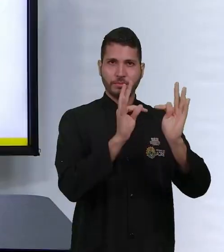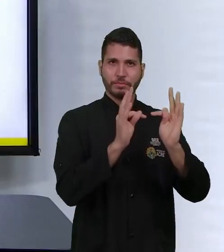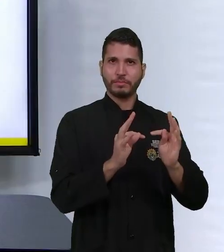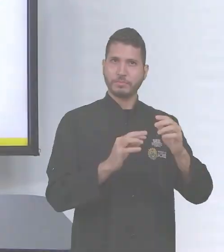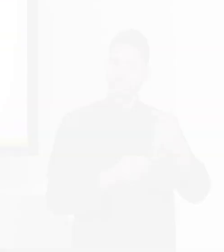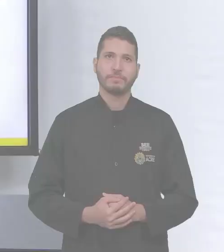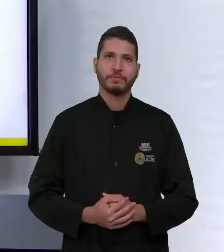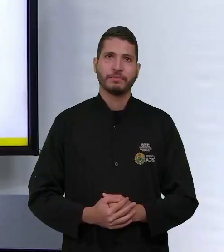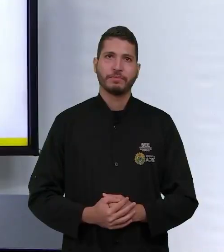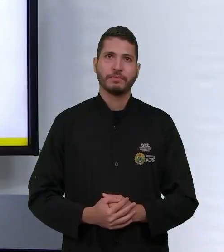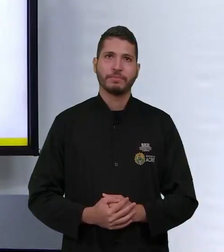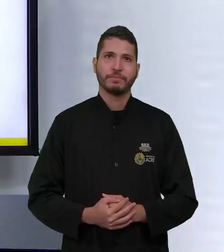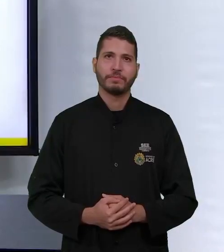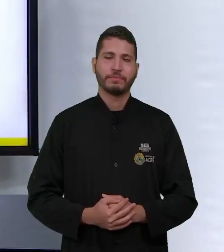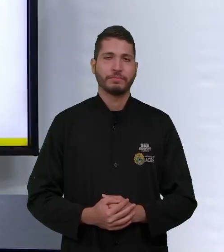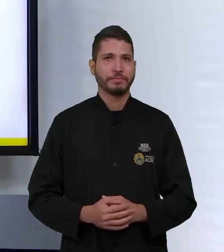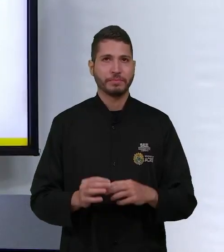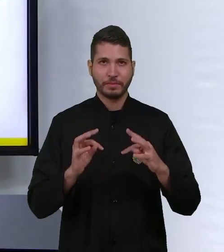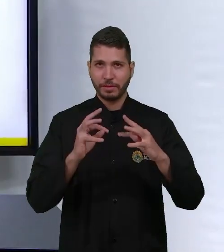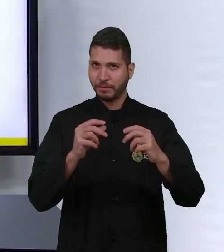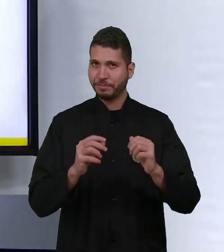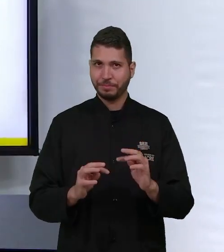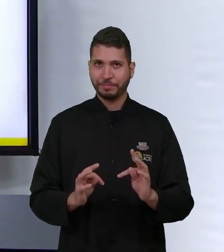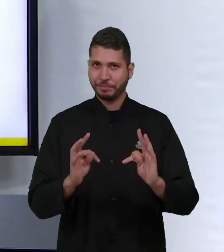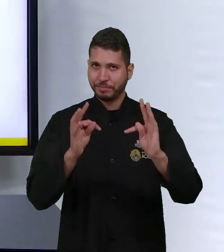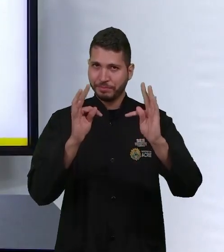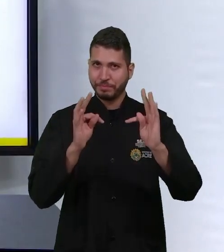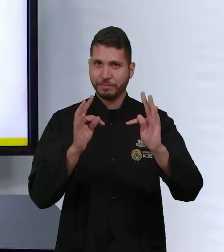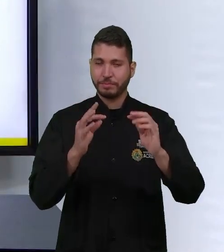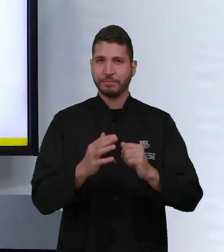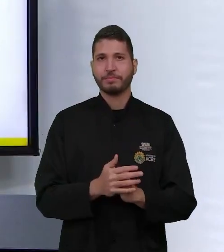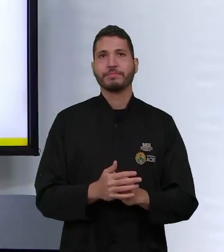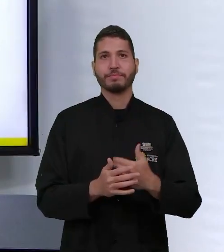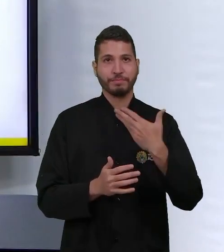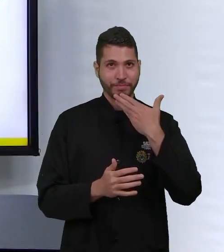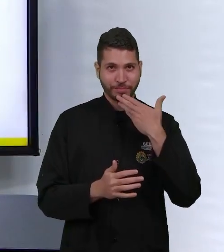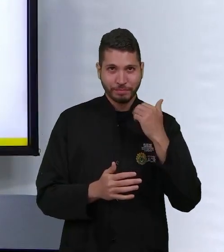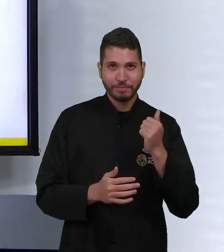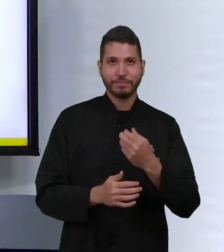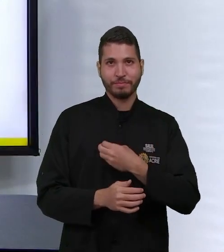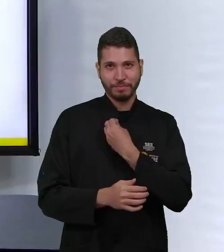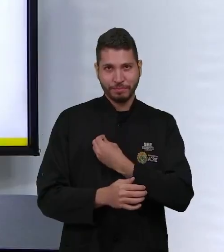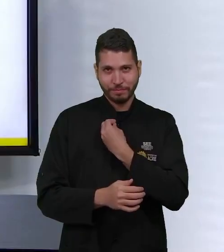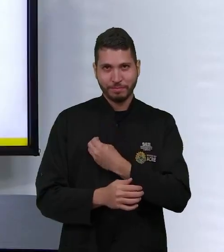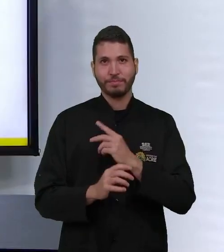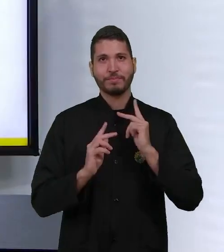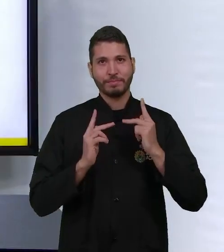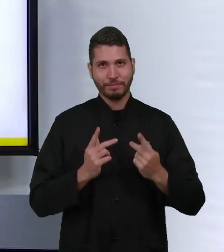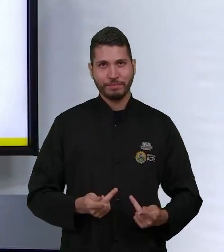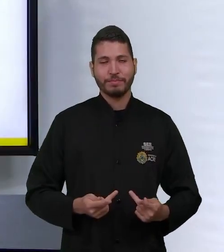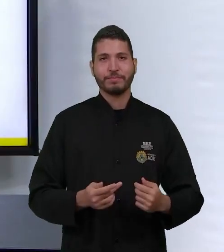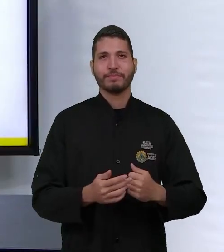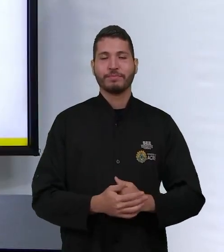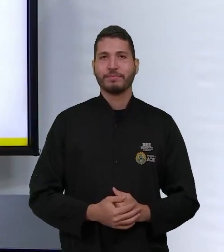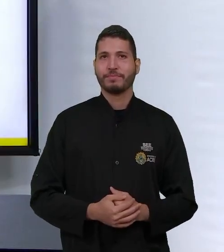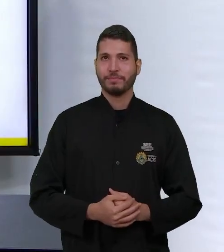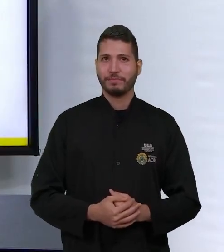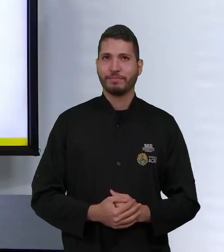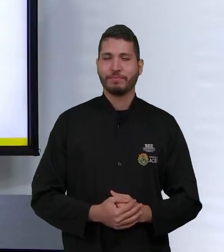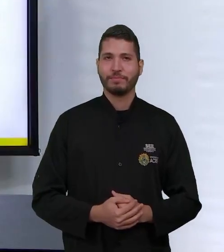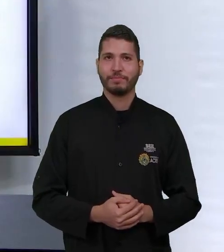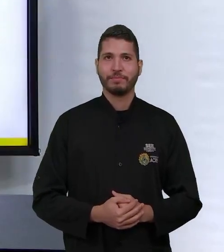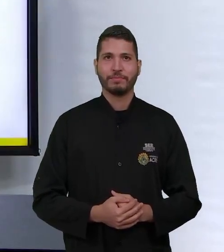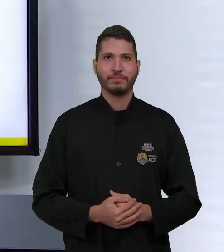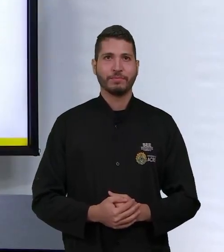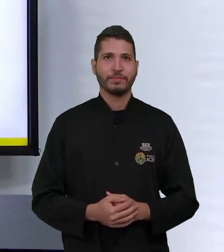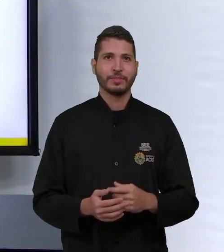tem limite. Todas essas tecnologias melhoraram a vida do homem. Tudo teve um preço. Se a gente pensar